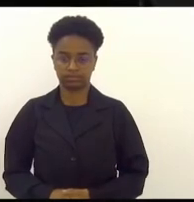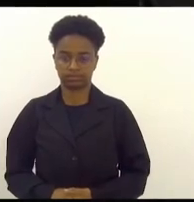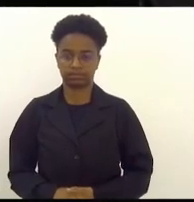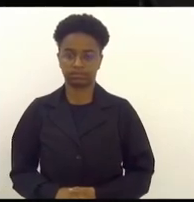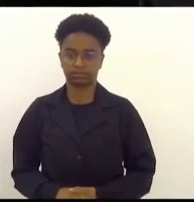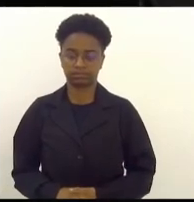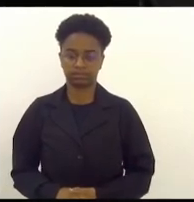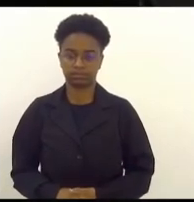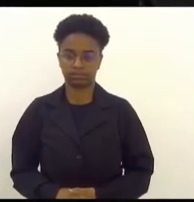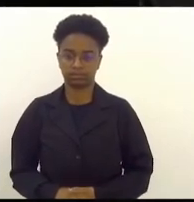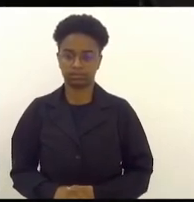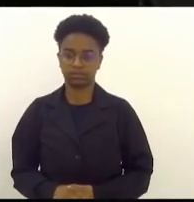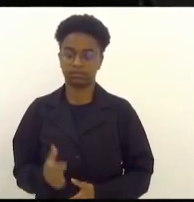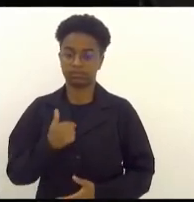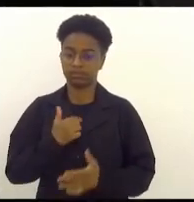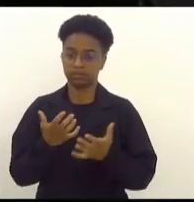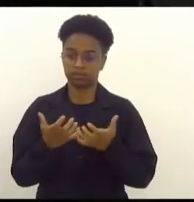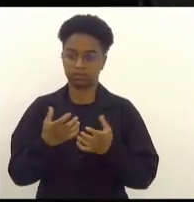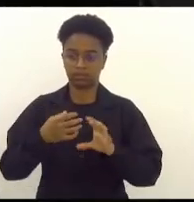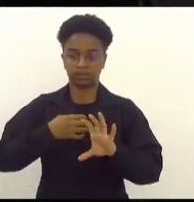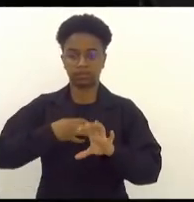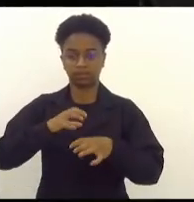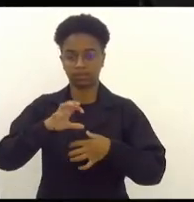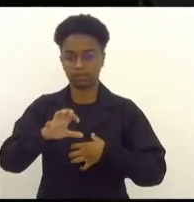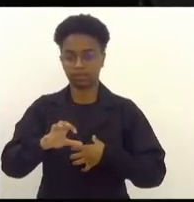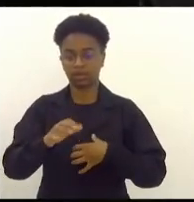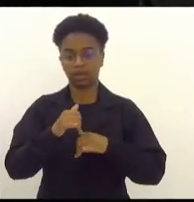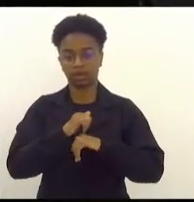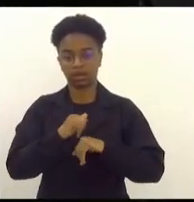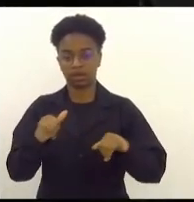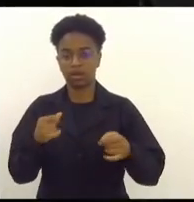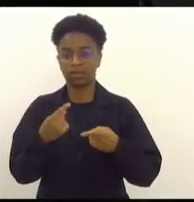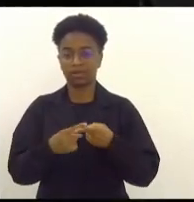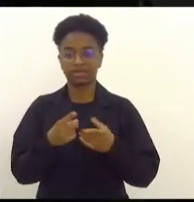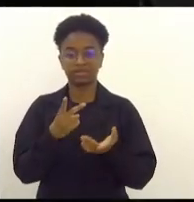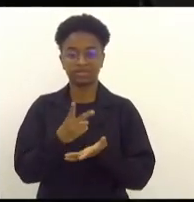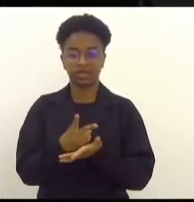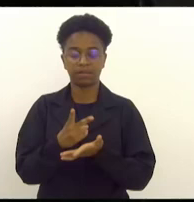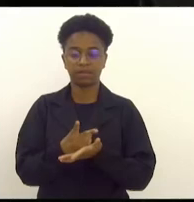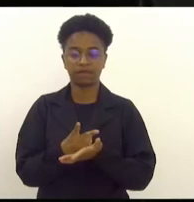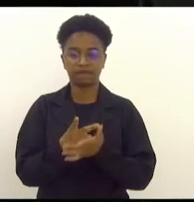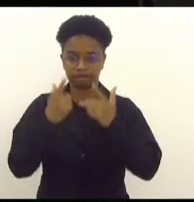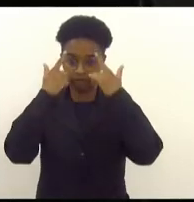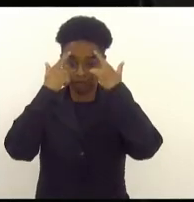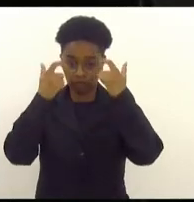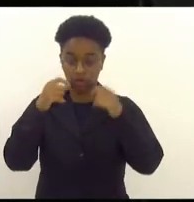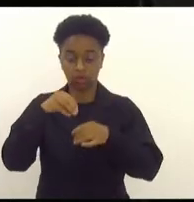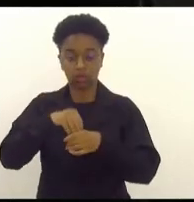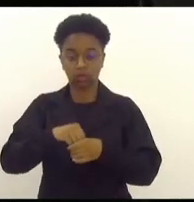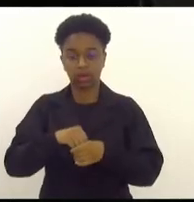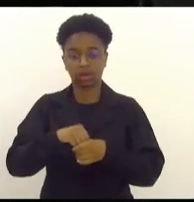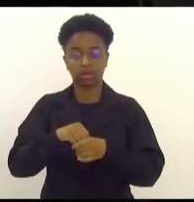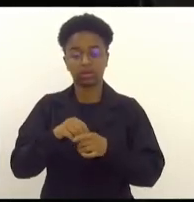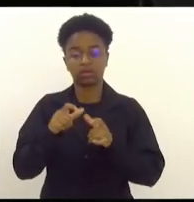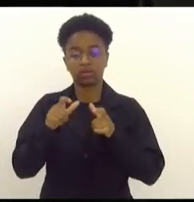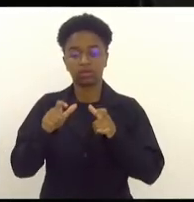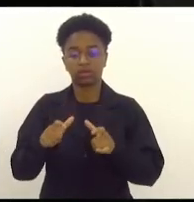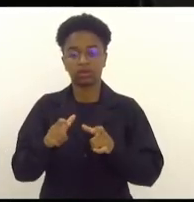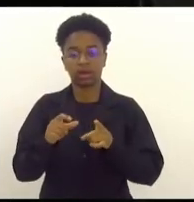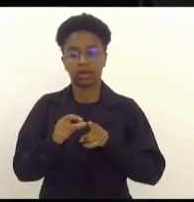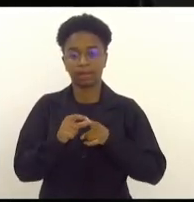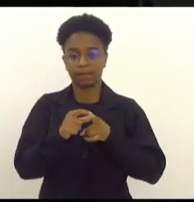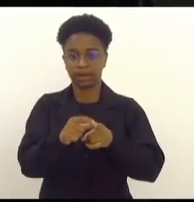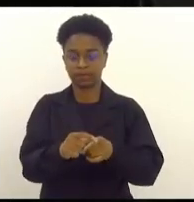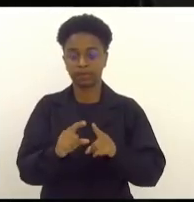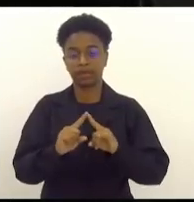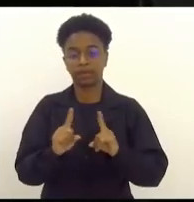Quero iniciar minha fala prestando essa solidariedade porque sempre a violência nos lugares periféricos e o